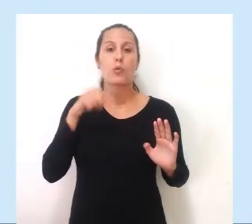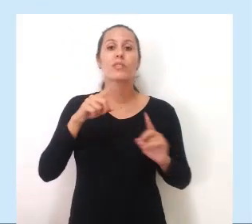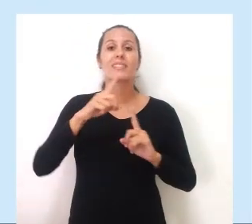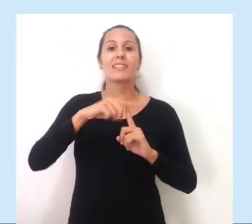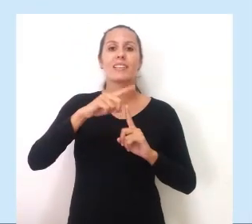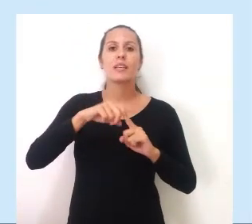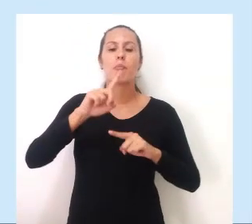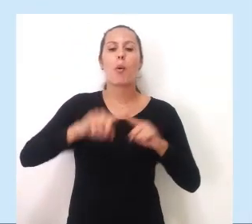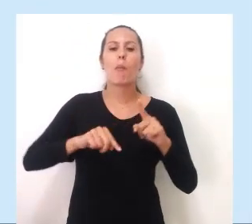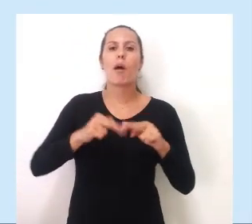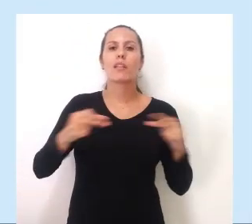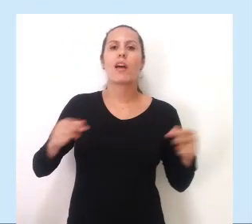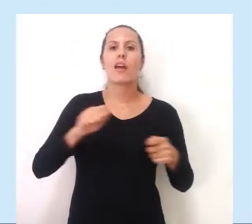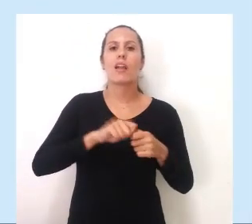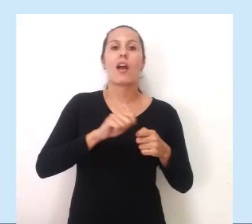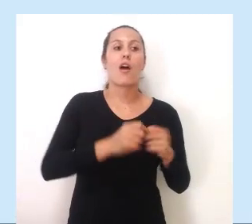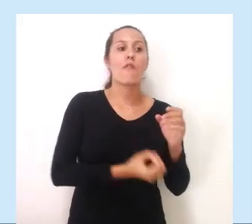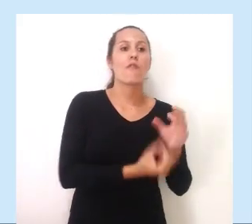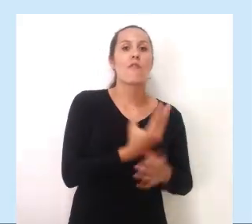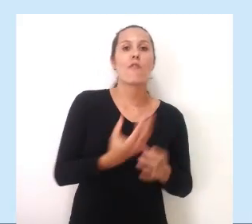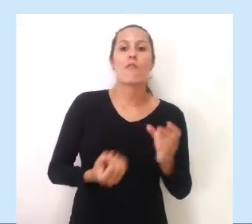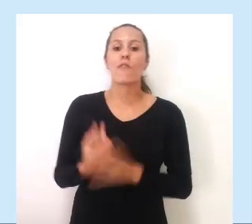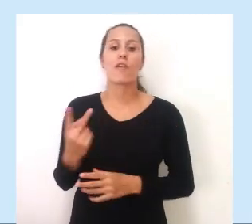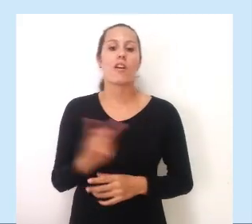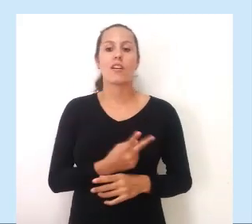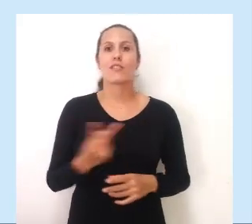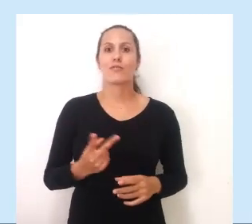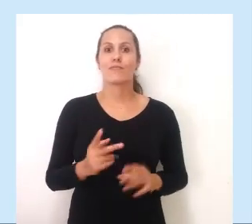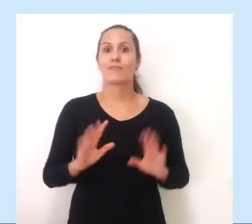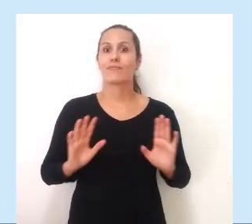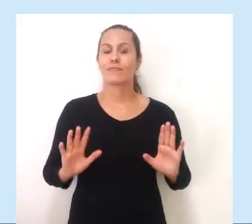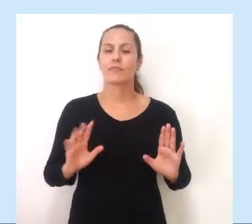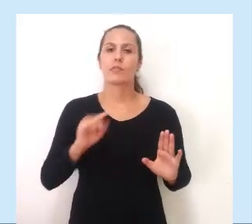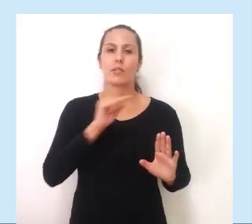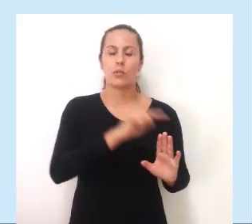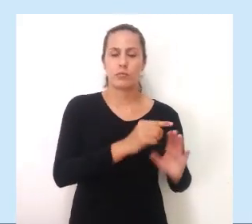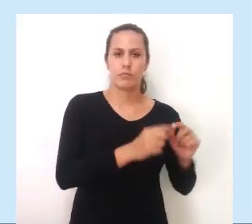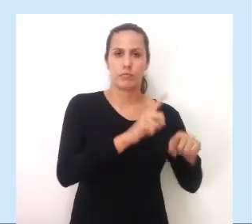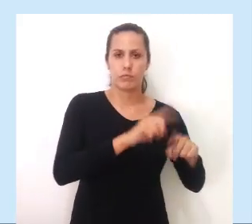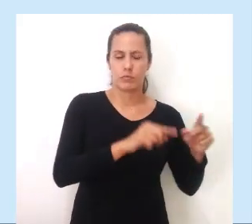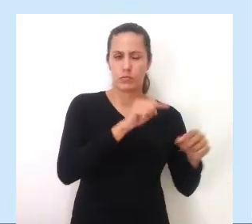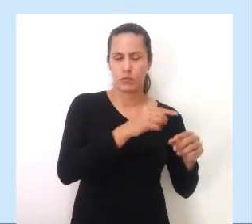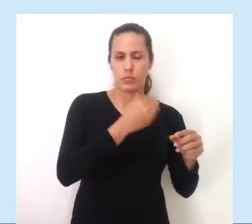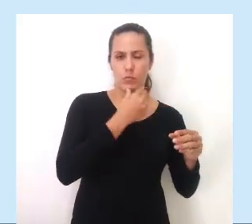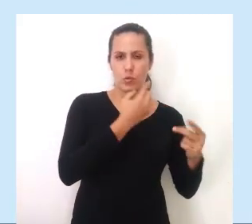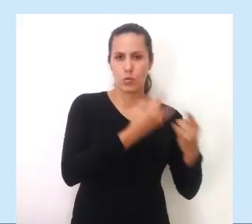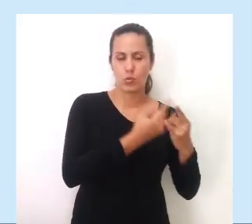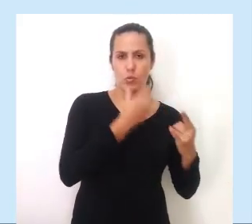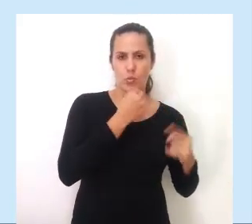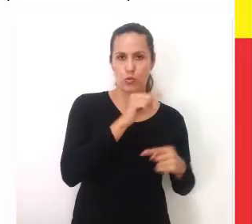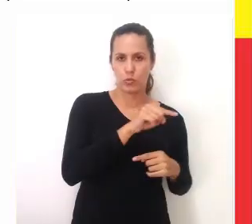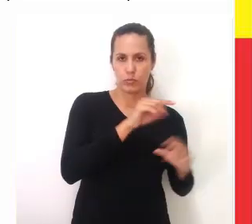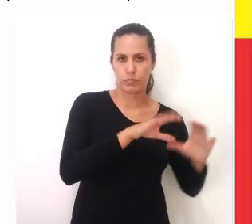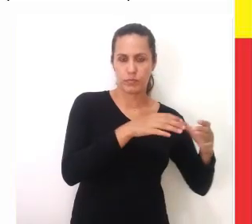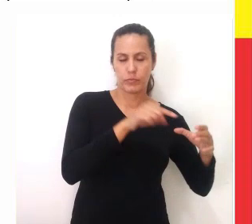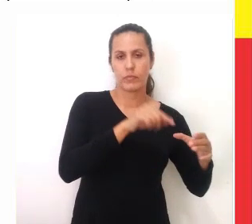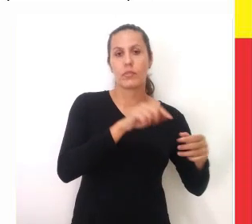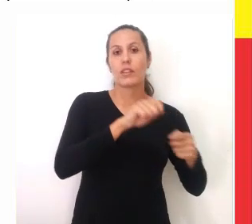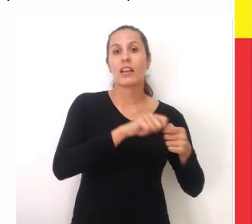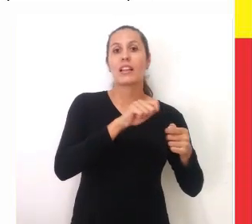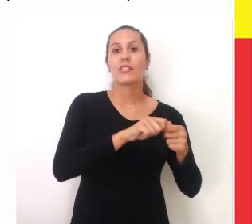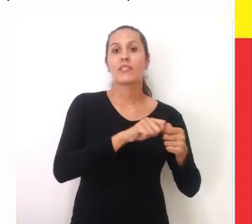é a diferença, Dantas? Geralmente é o material. Olha só,